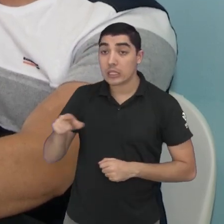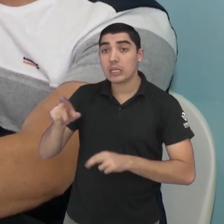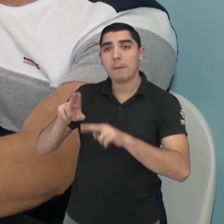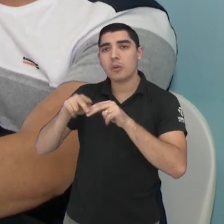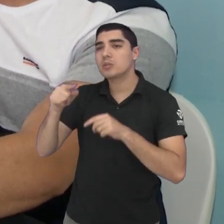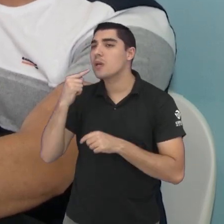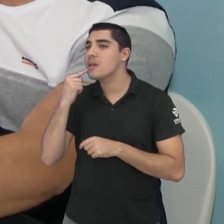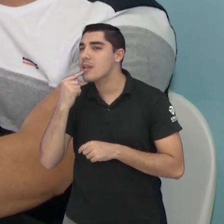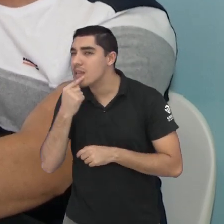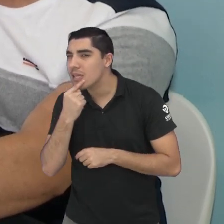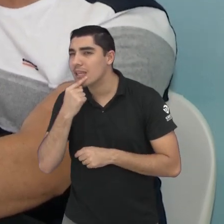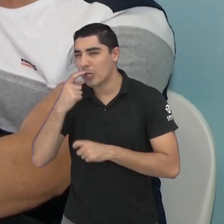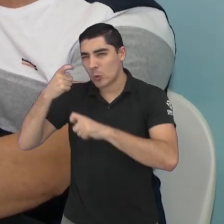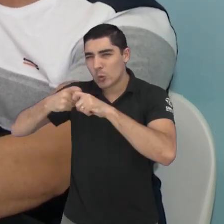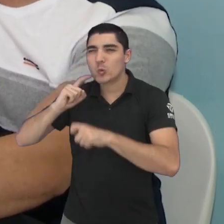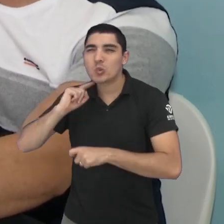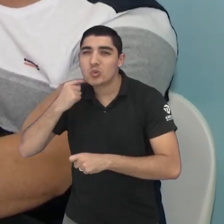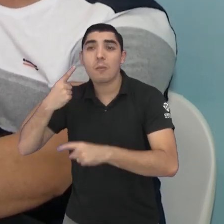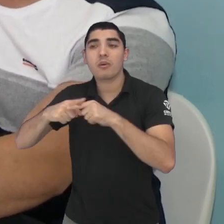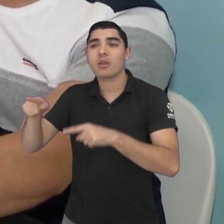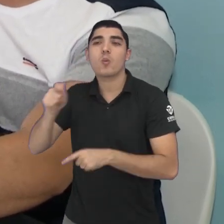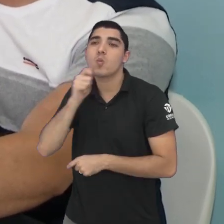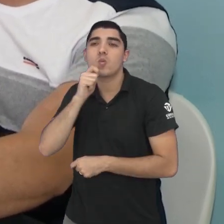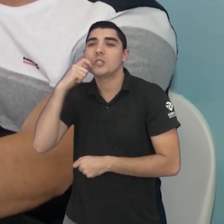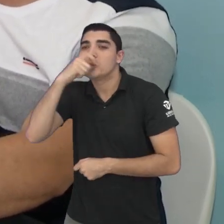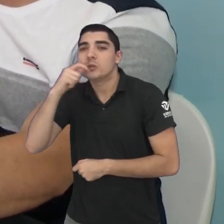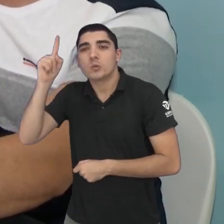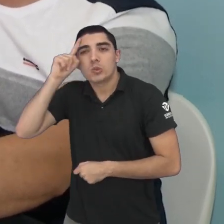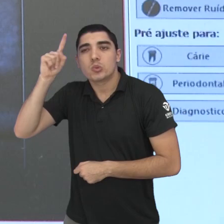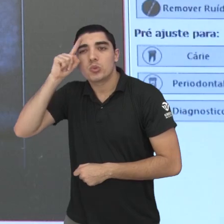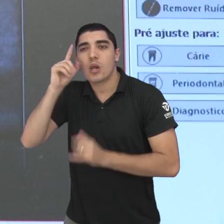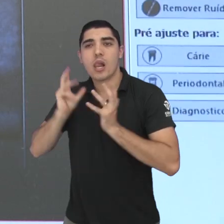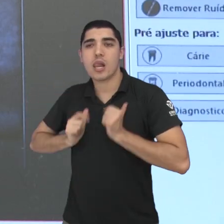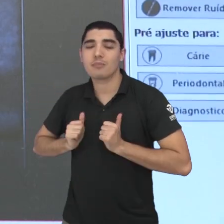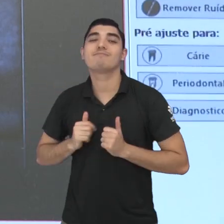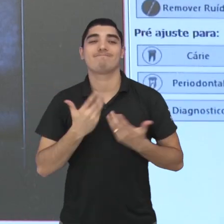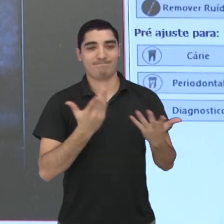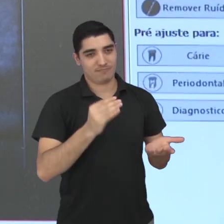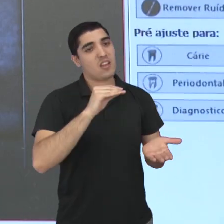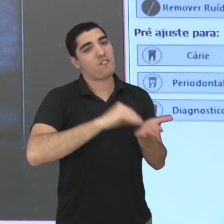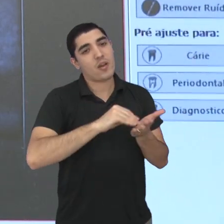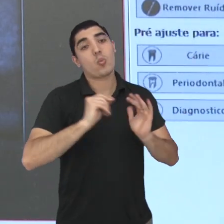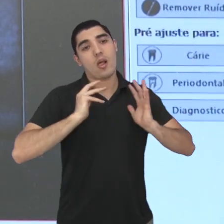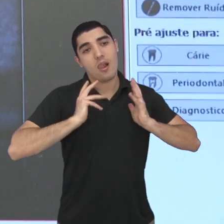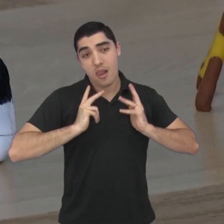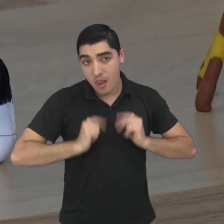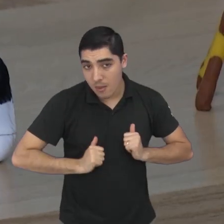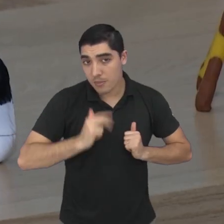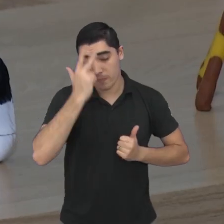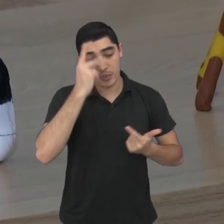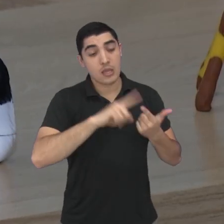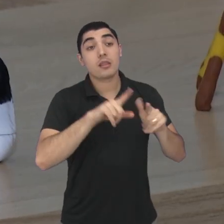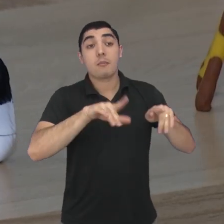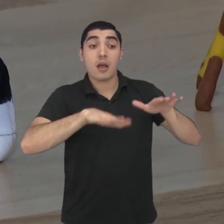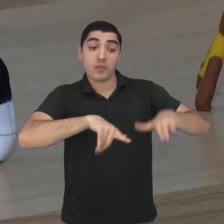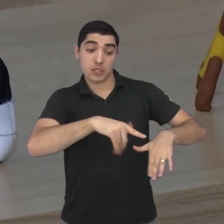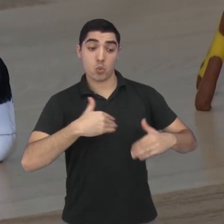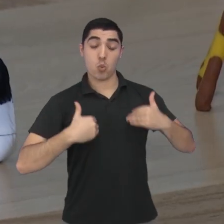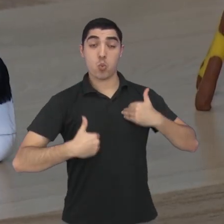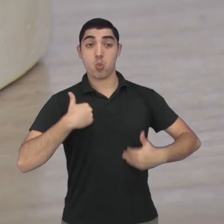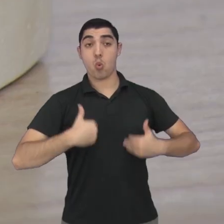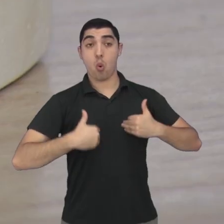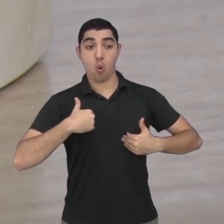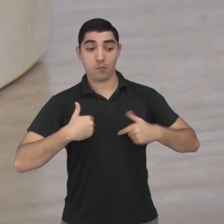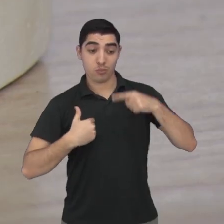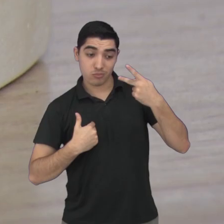falta de higiene, né, daquele hábito de limpar diariamente. Sim, a falta de higiene é um ponto, a anatomia do animal, as características